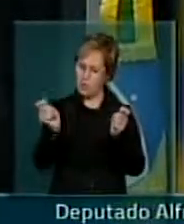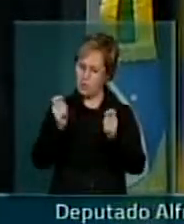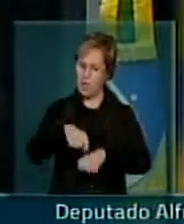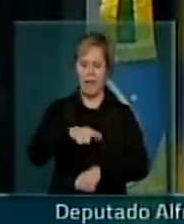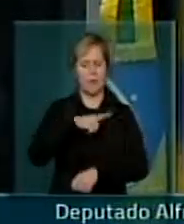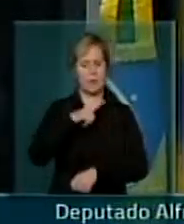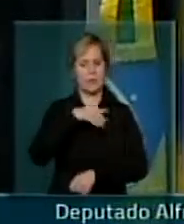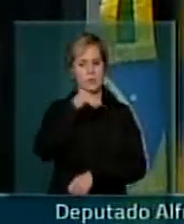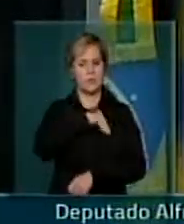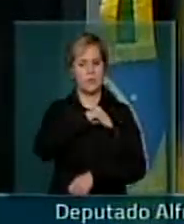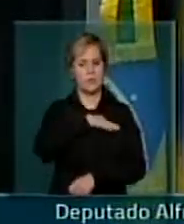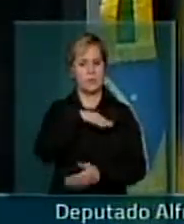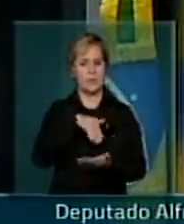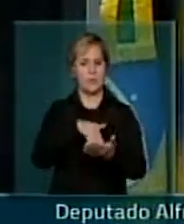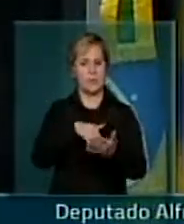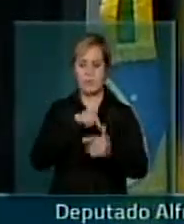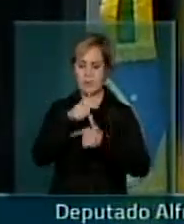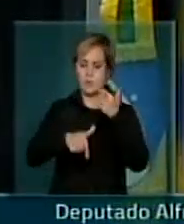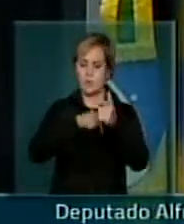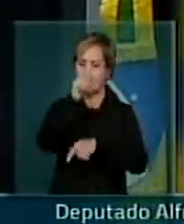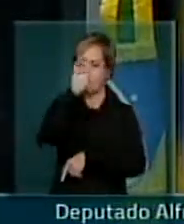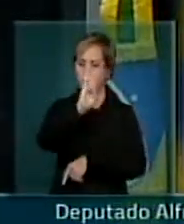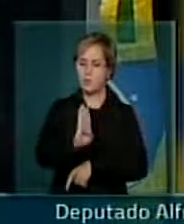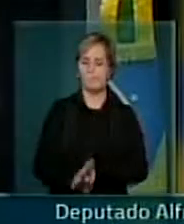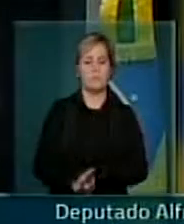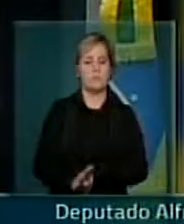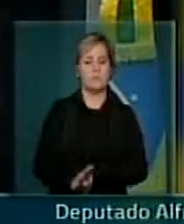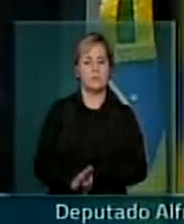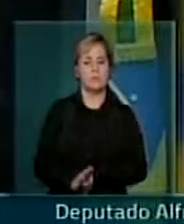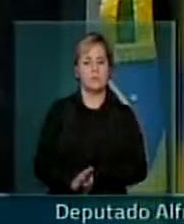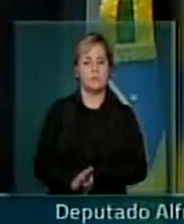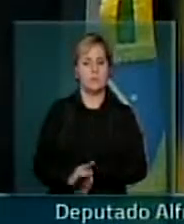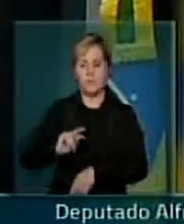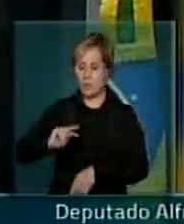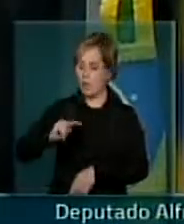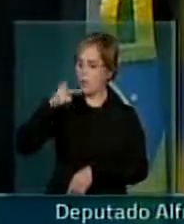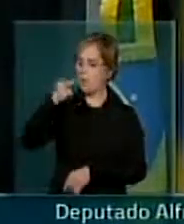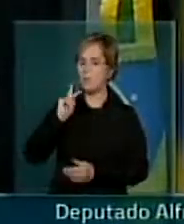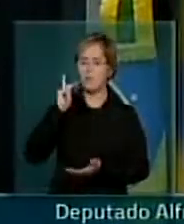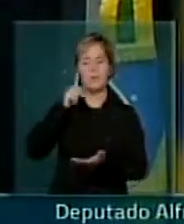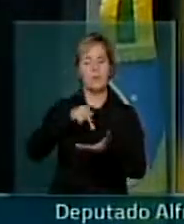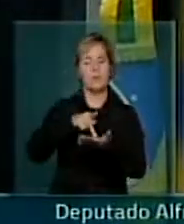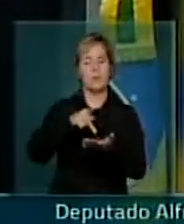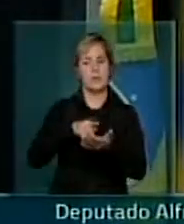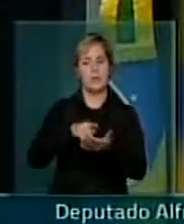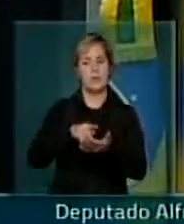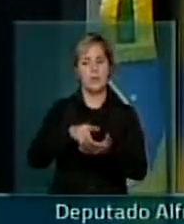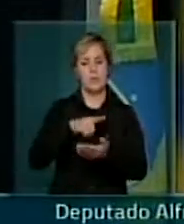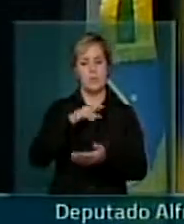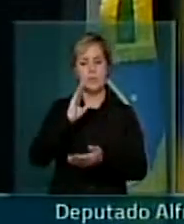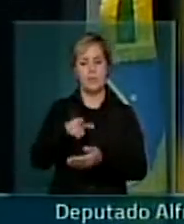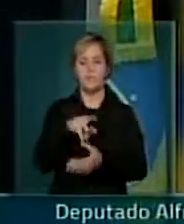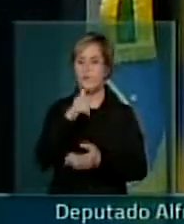se conceder aos trabalhadores desse país alguma coisa, depois de um ano